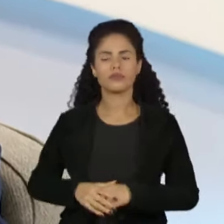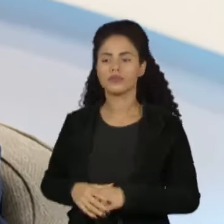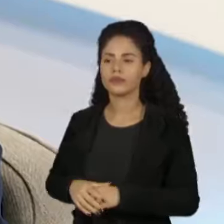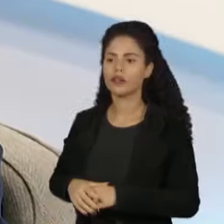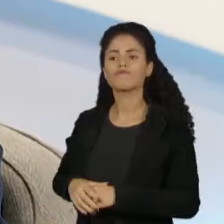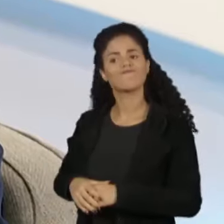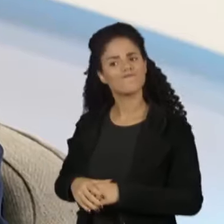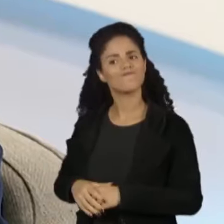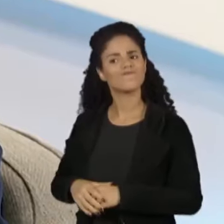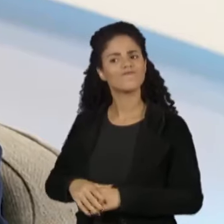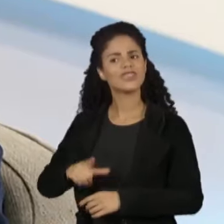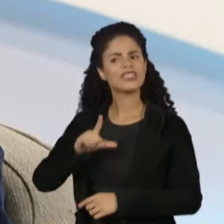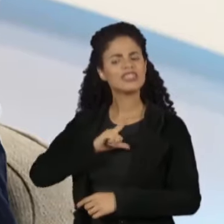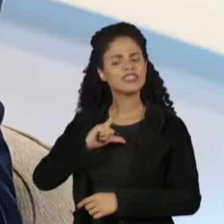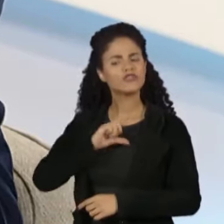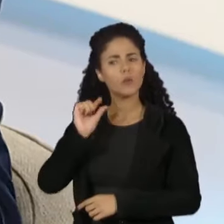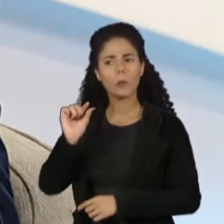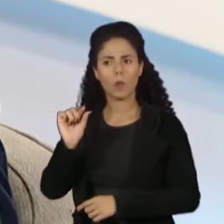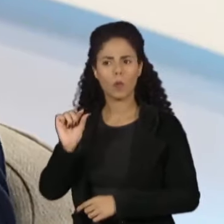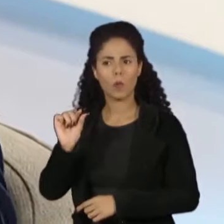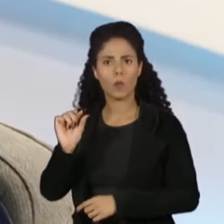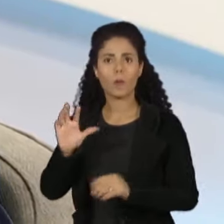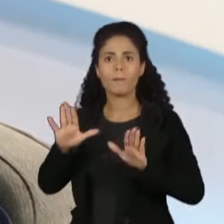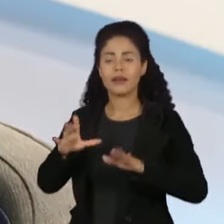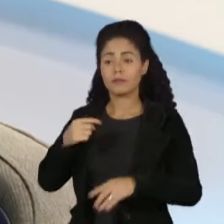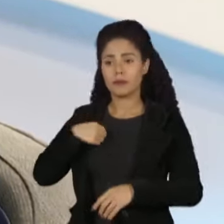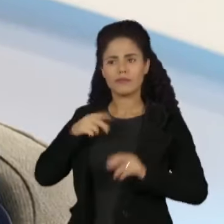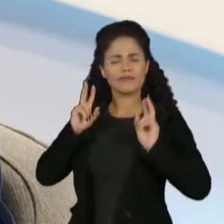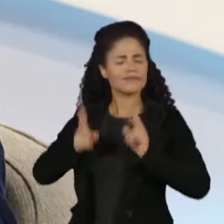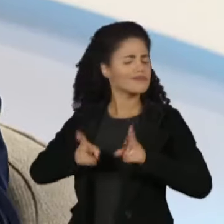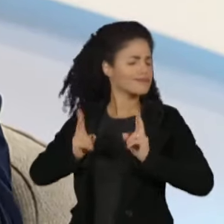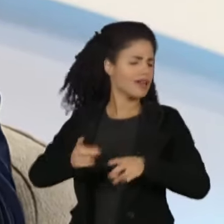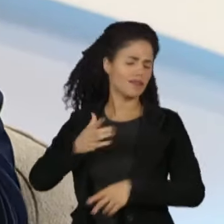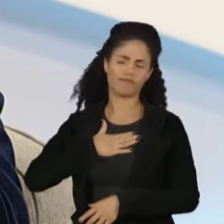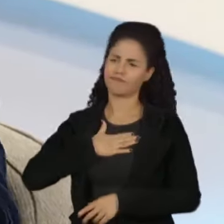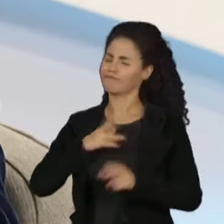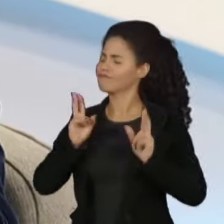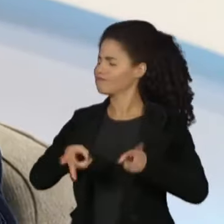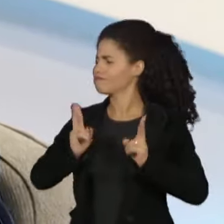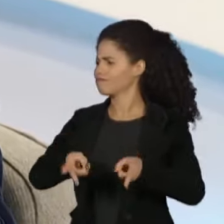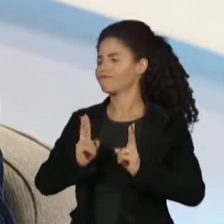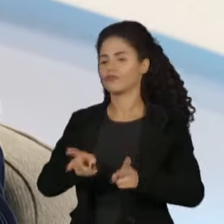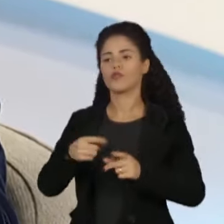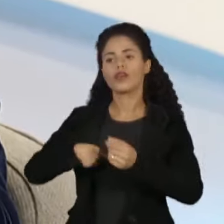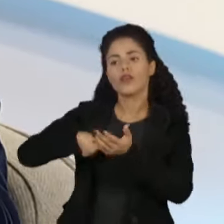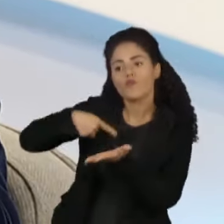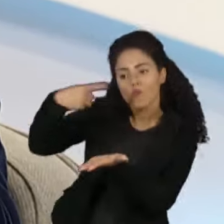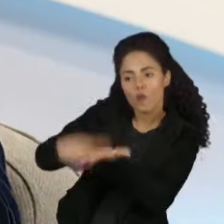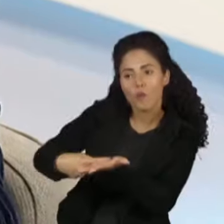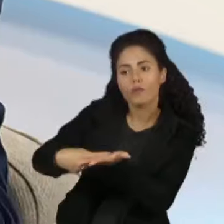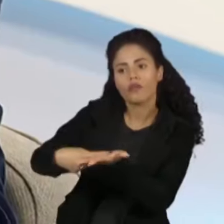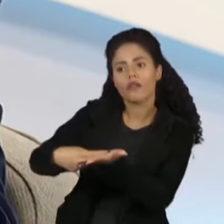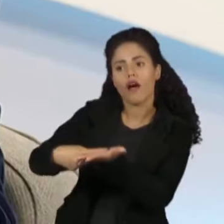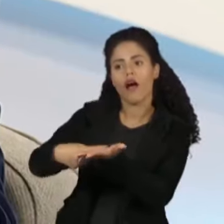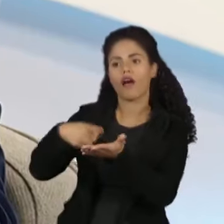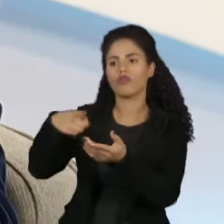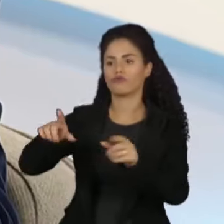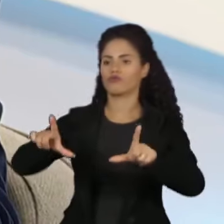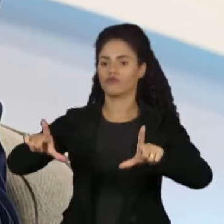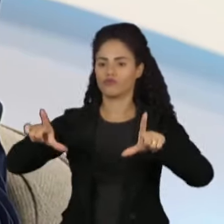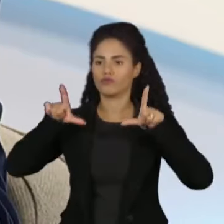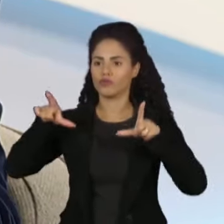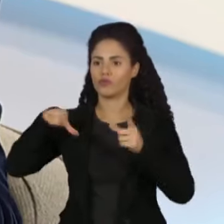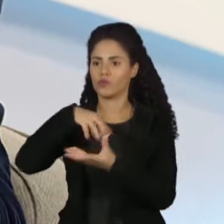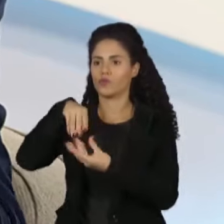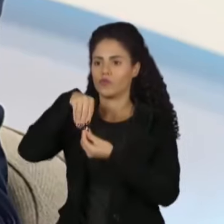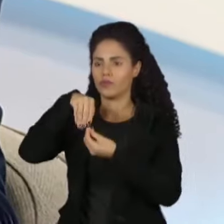H Olha tinha sempre uma coisa que para mim sempre foi assim que é uma um combinado com a emissora